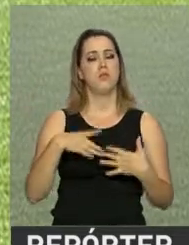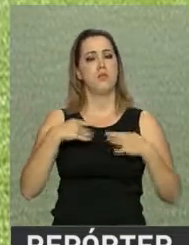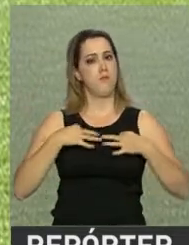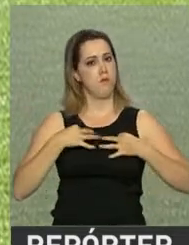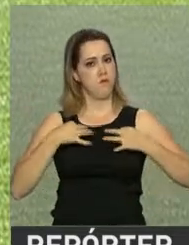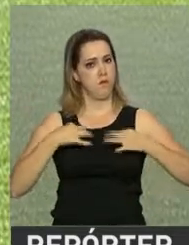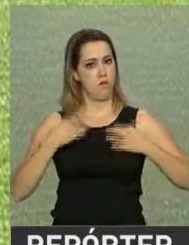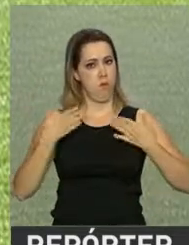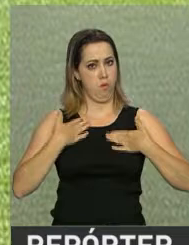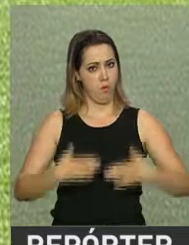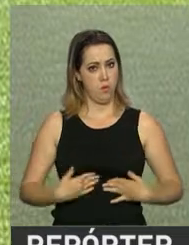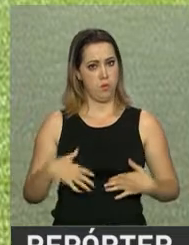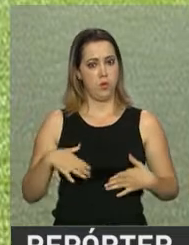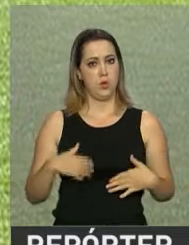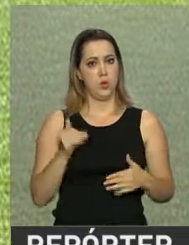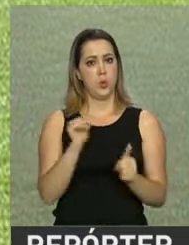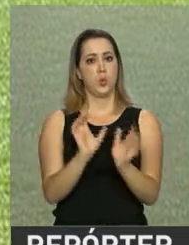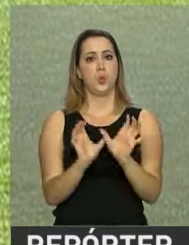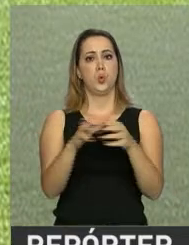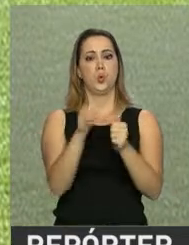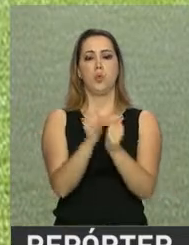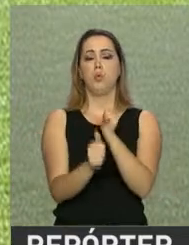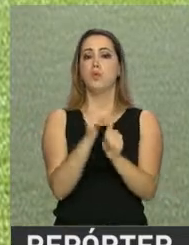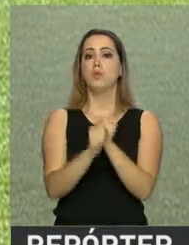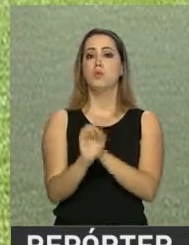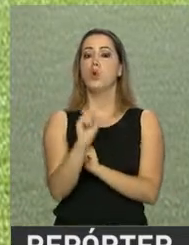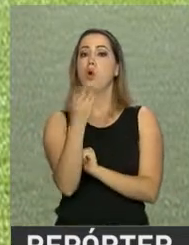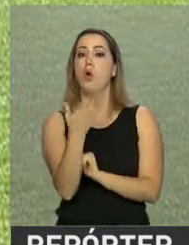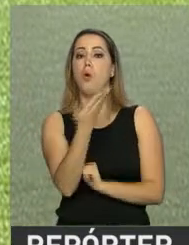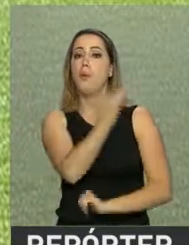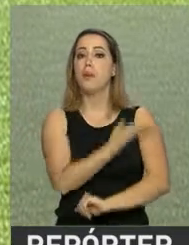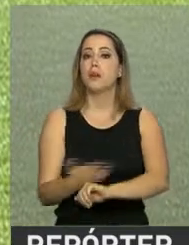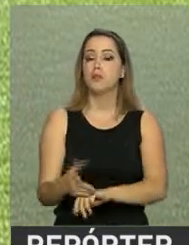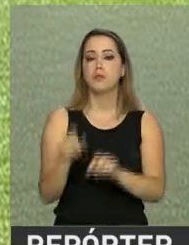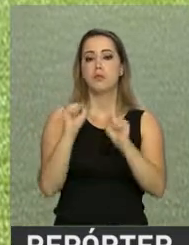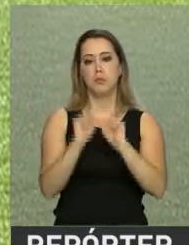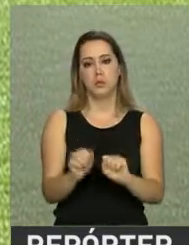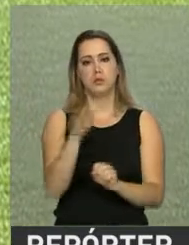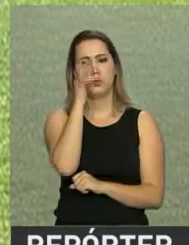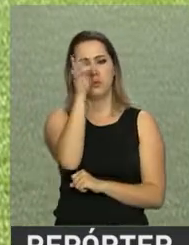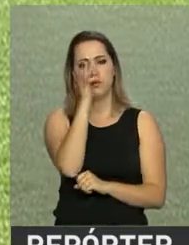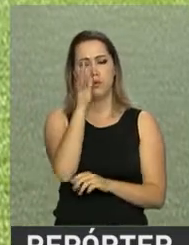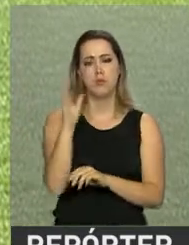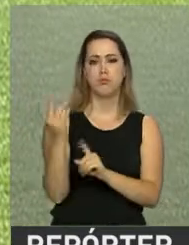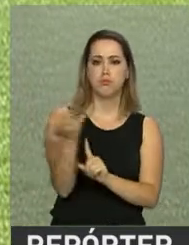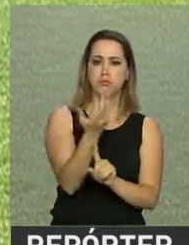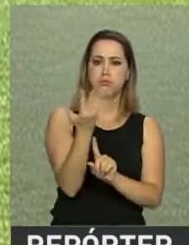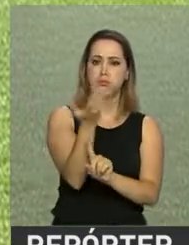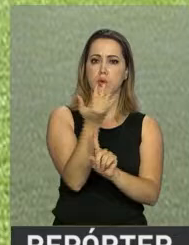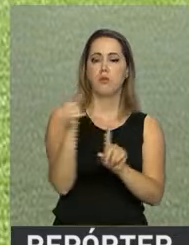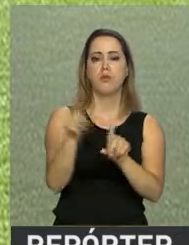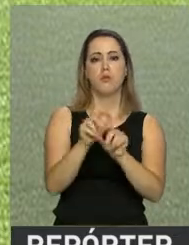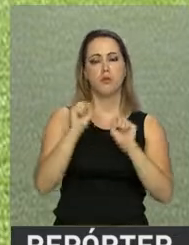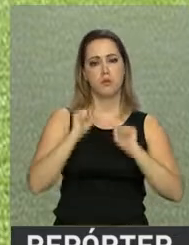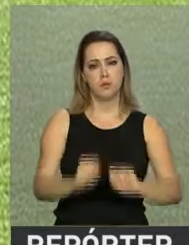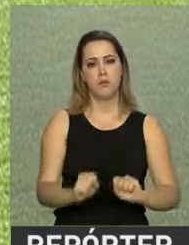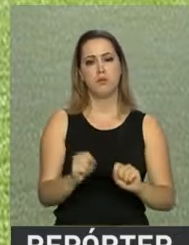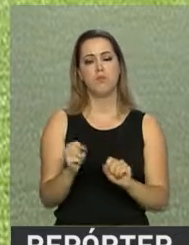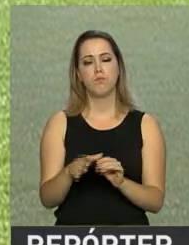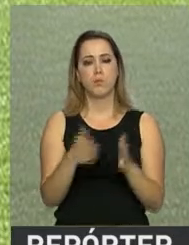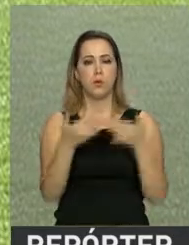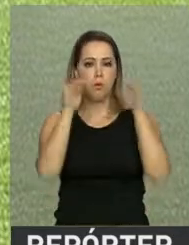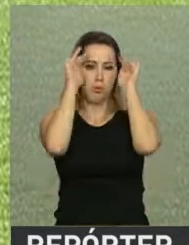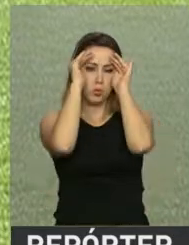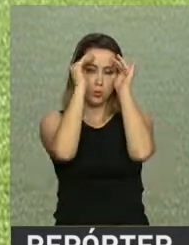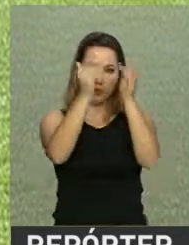a camisa da Chapecoense ou uma camisa branca, e também podem trazer flores, velas, cartazes em forma de uma última